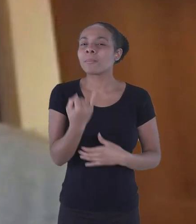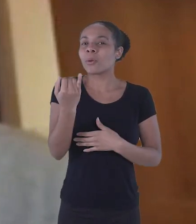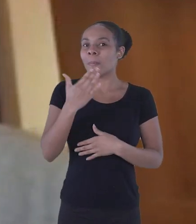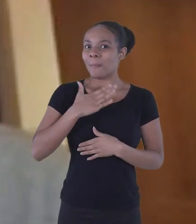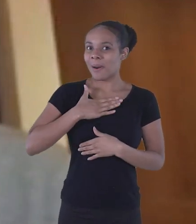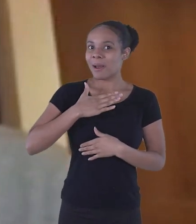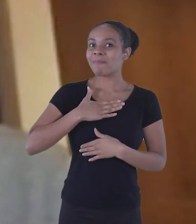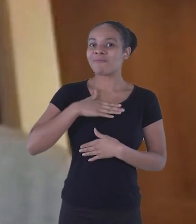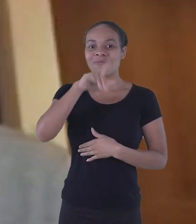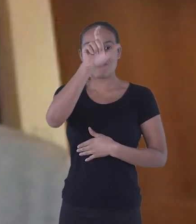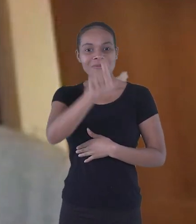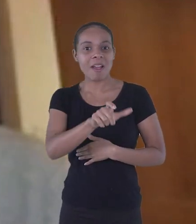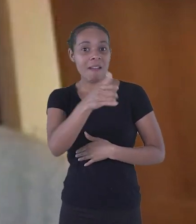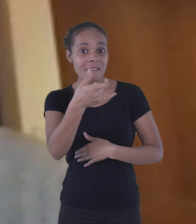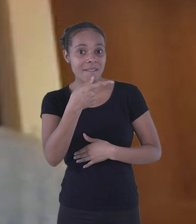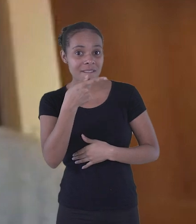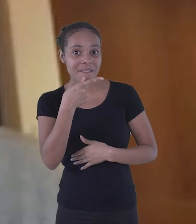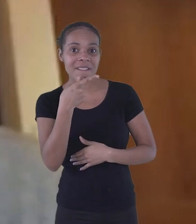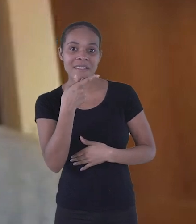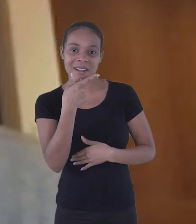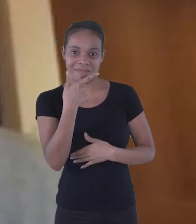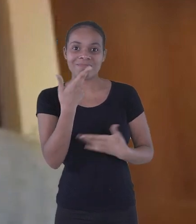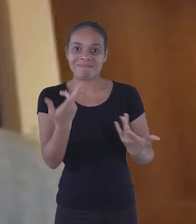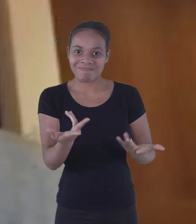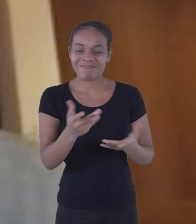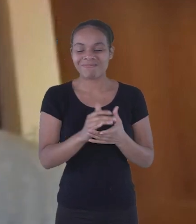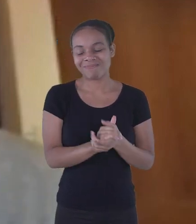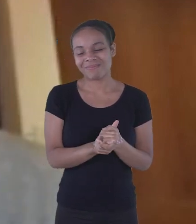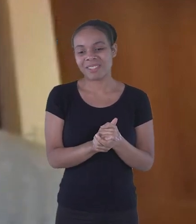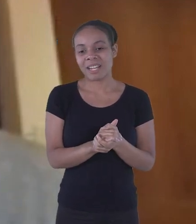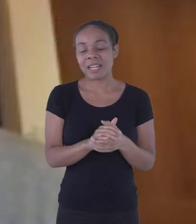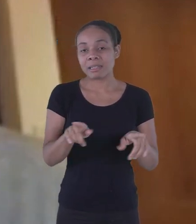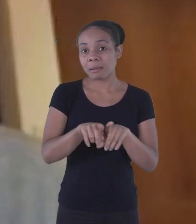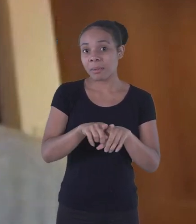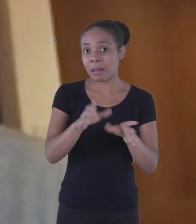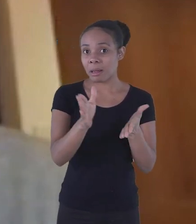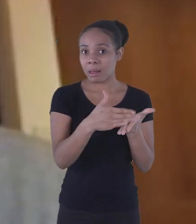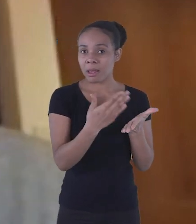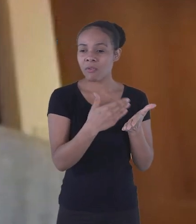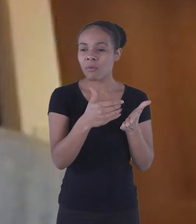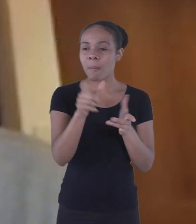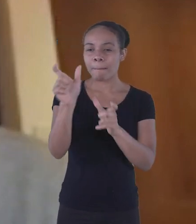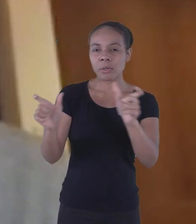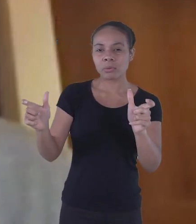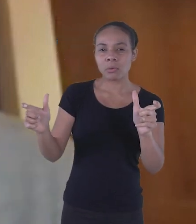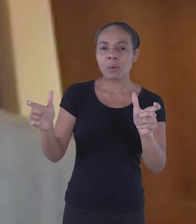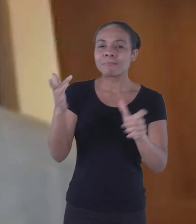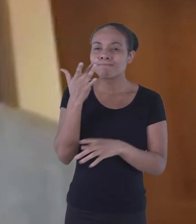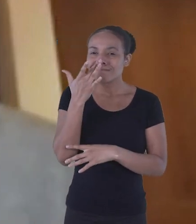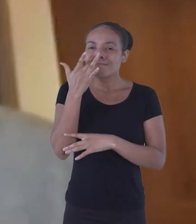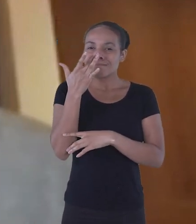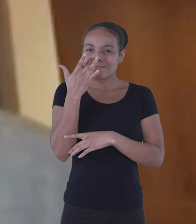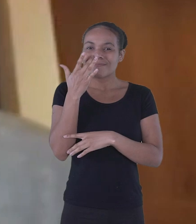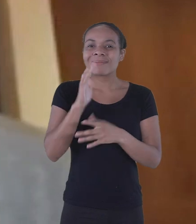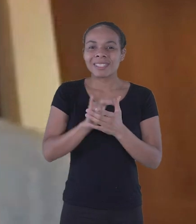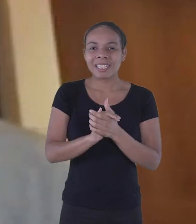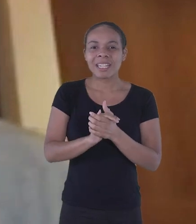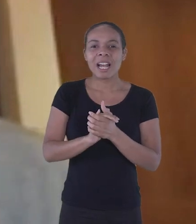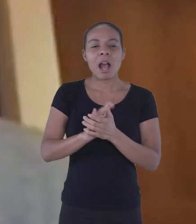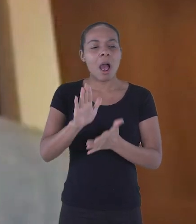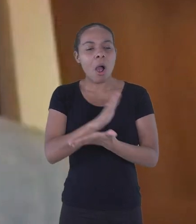começaram a ler o livro, algumas pessoas mais próximas e tal, e faziam